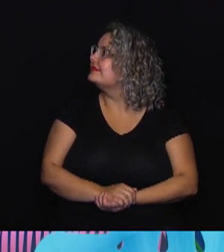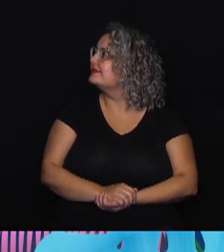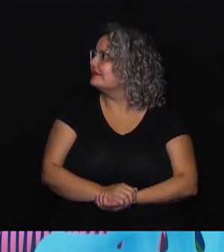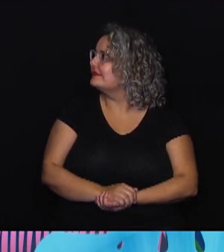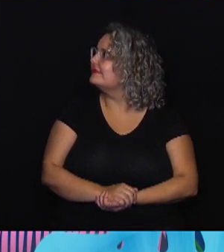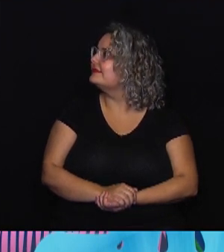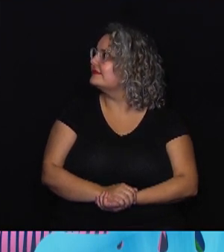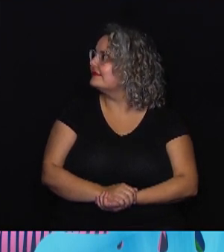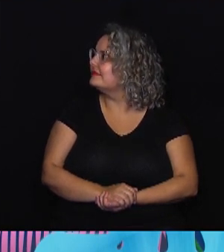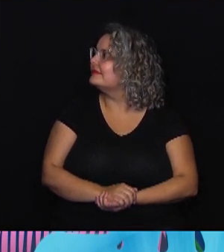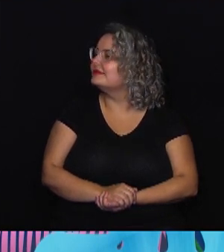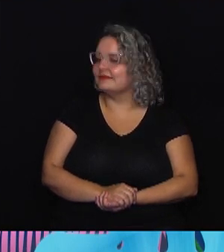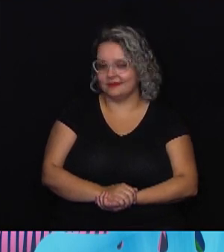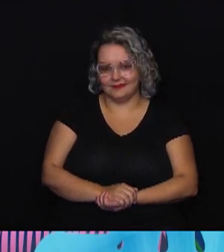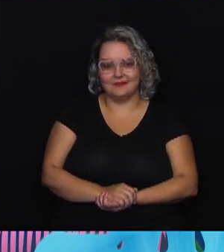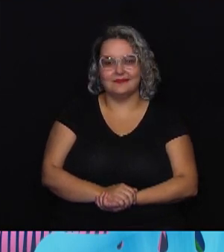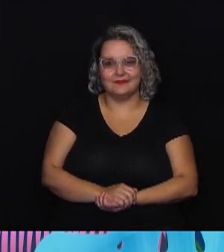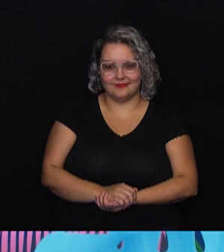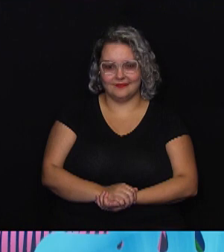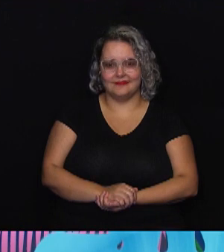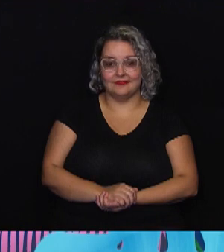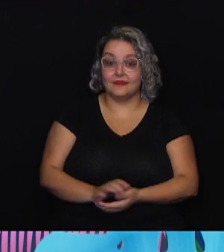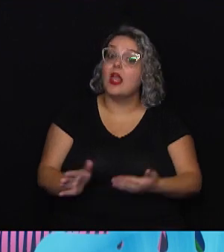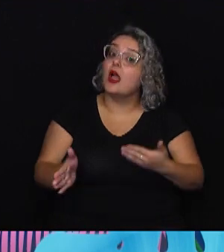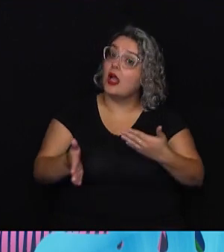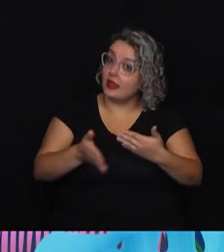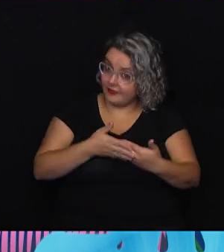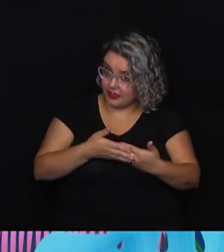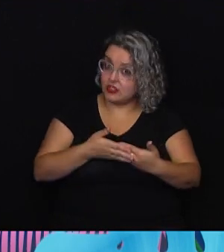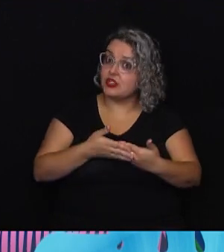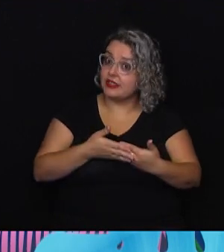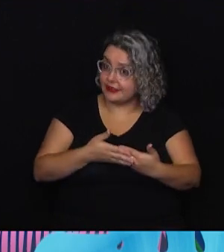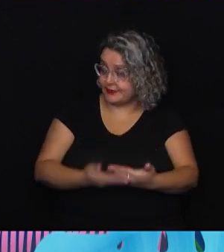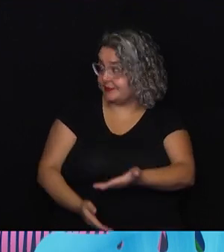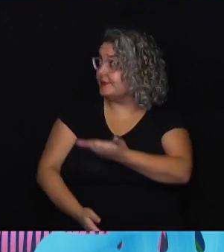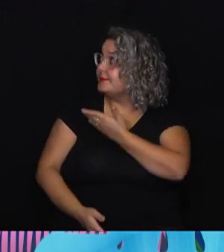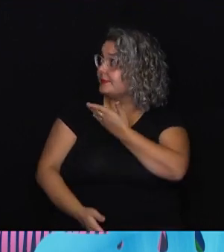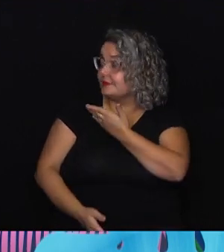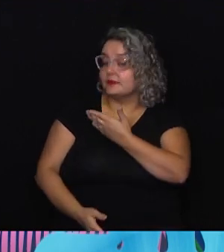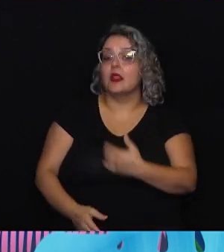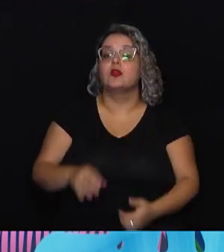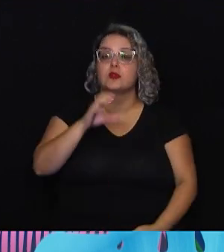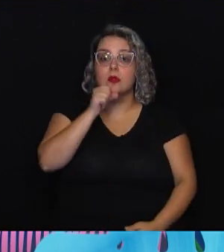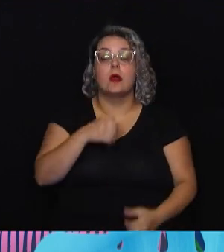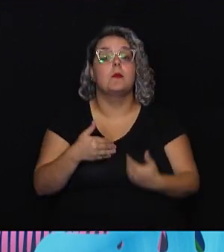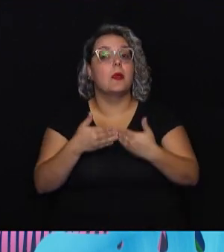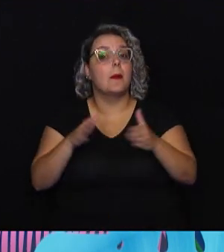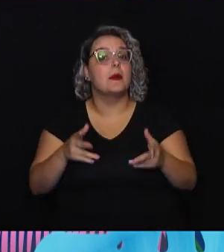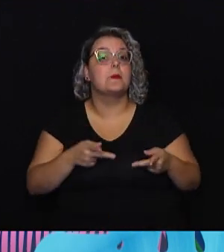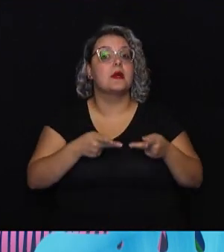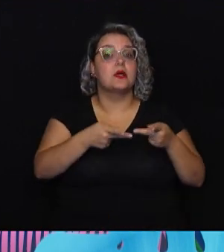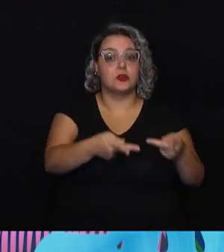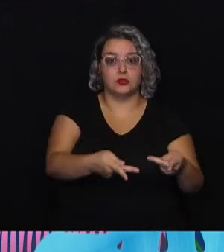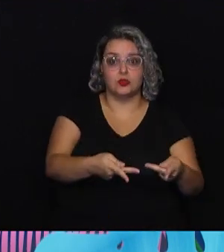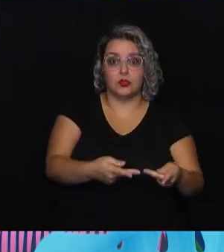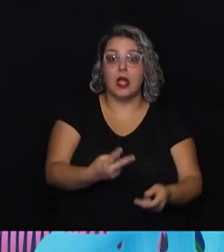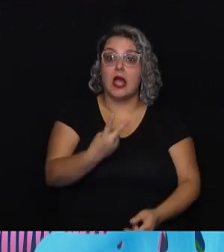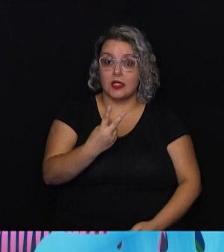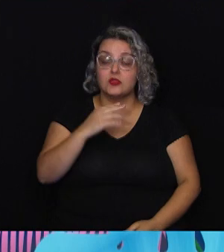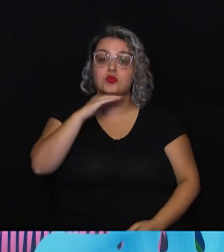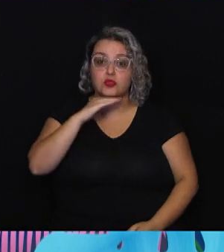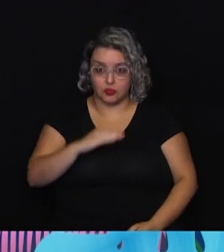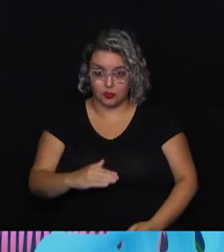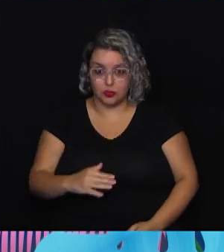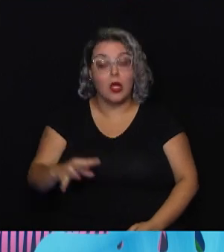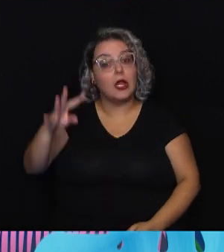0800-772-1195. A Torre do Castelo permanecerá fechada a partir do sábado e só reabrirá para visitação às 2h da tarde